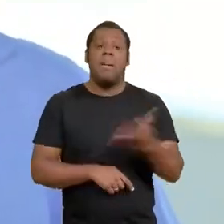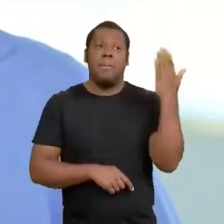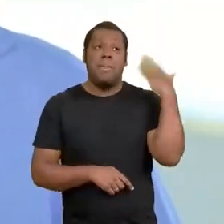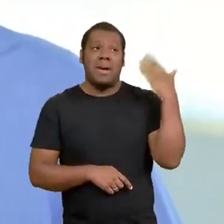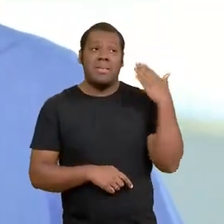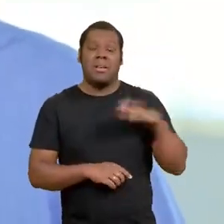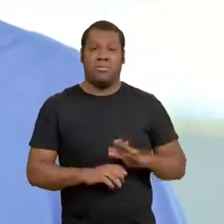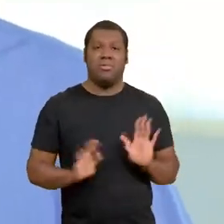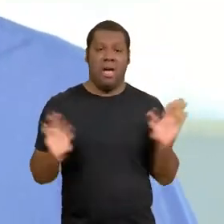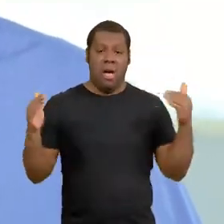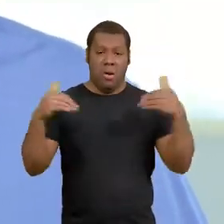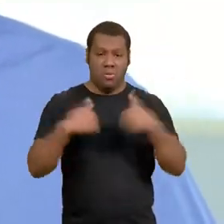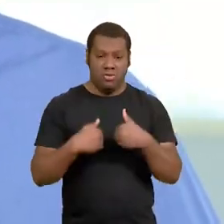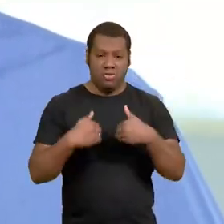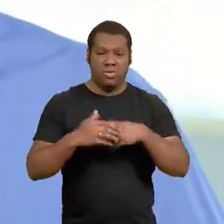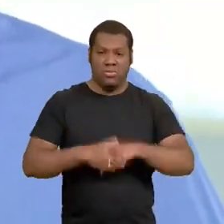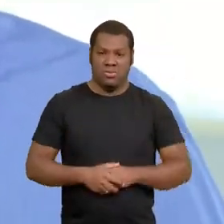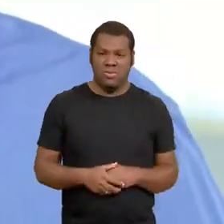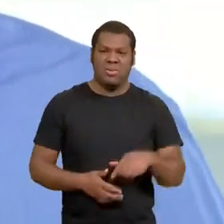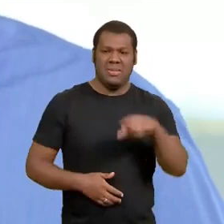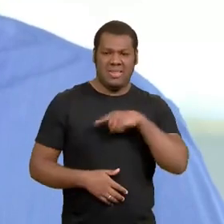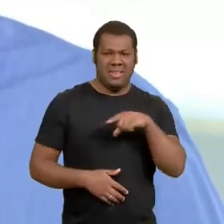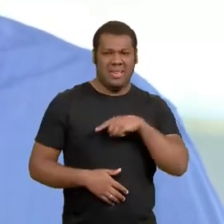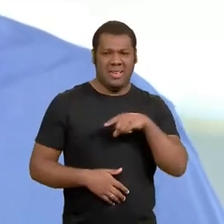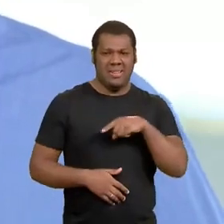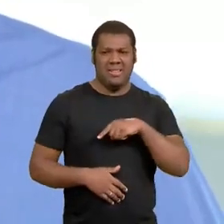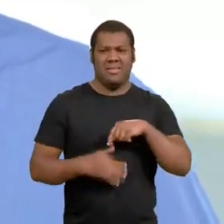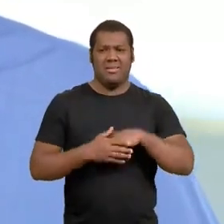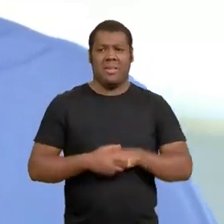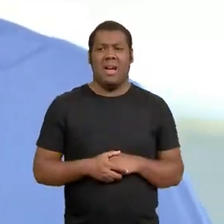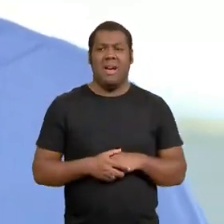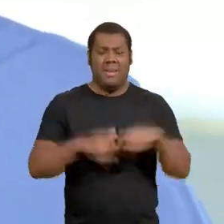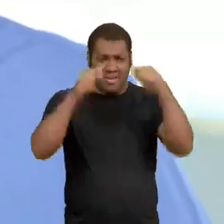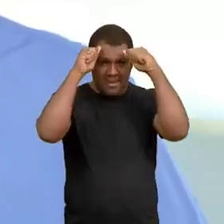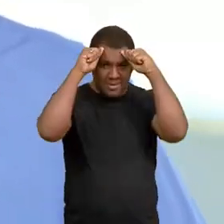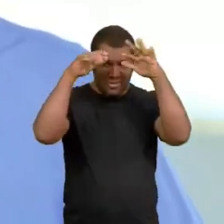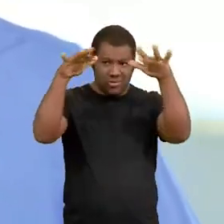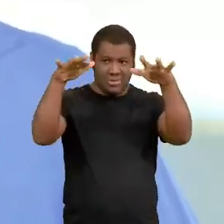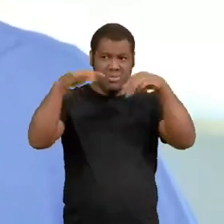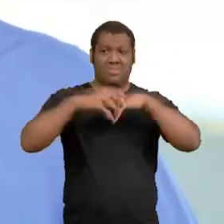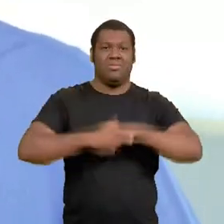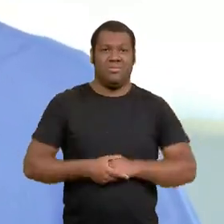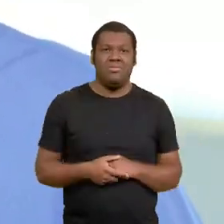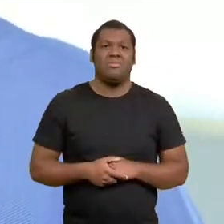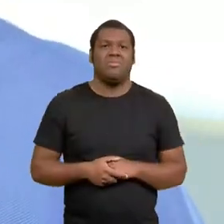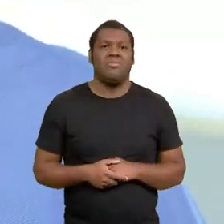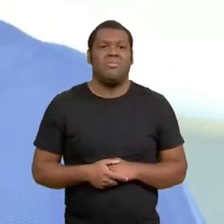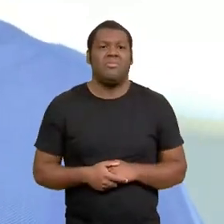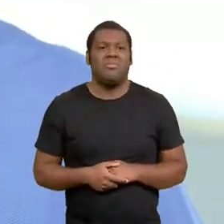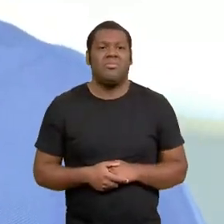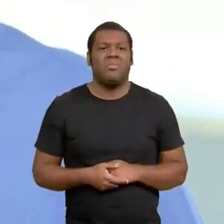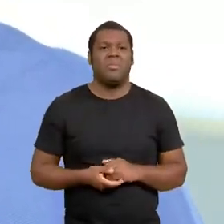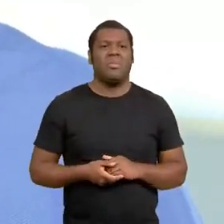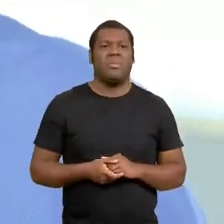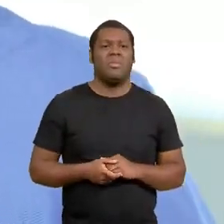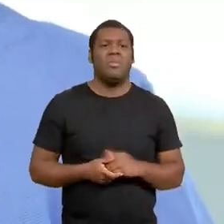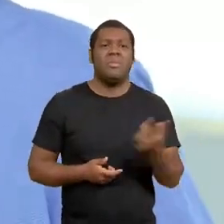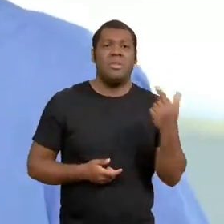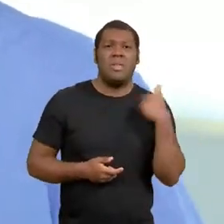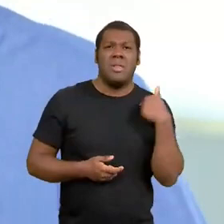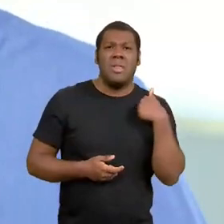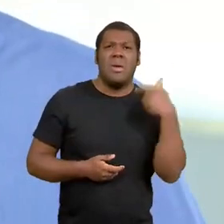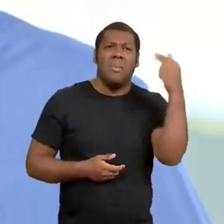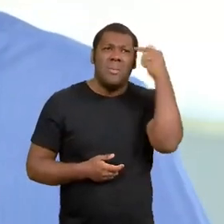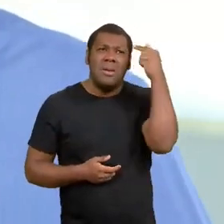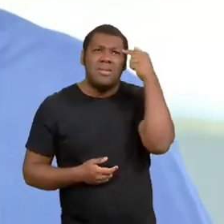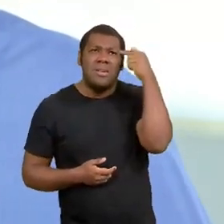muito diagnóstico e é uma coisa que eu fico encantado em tentar encontrar uma saída para os autistas, ou seja, criar